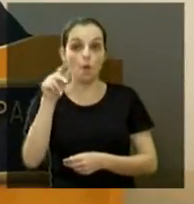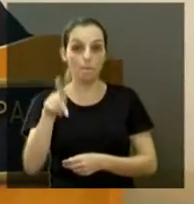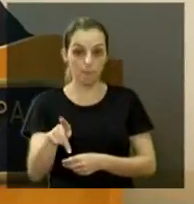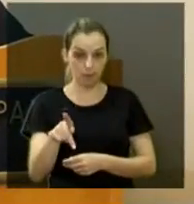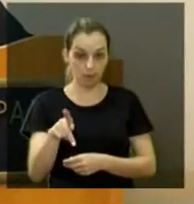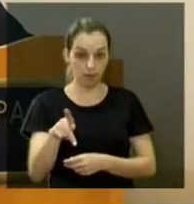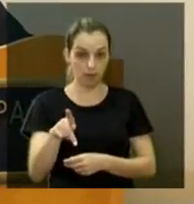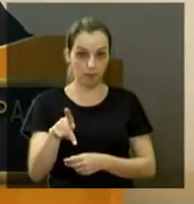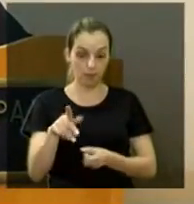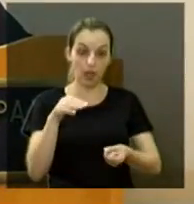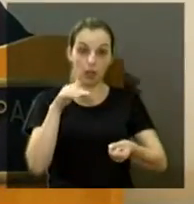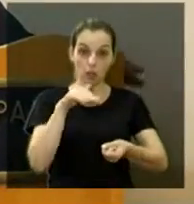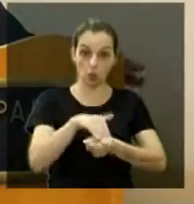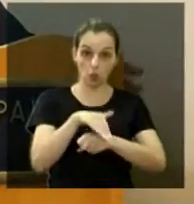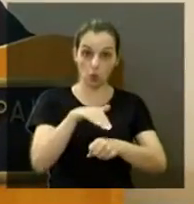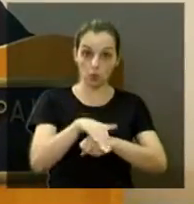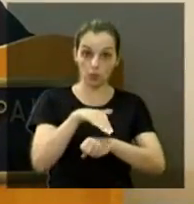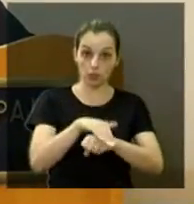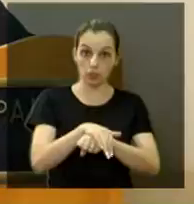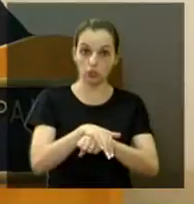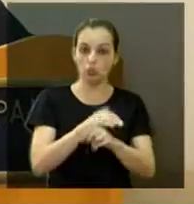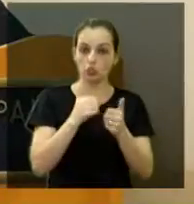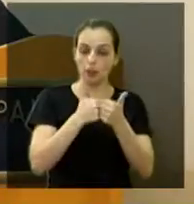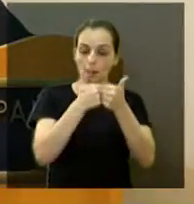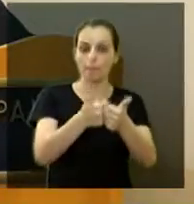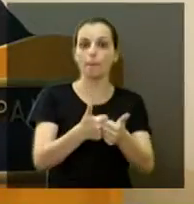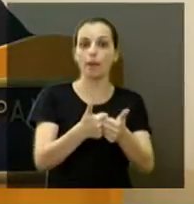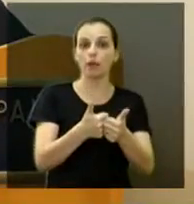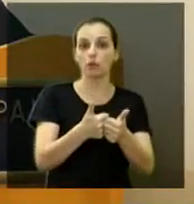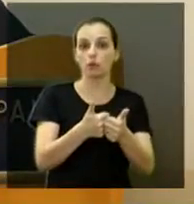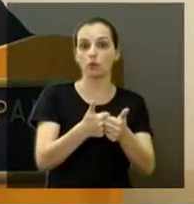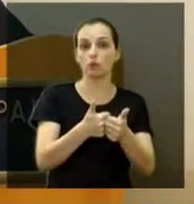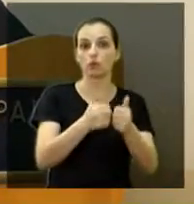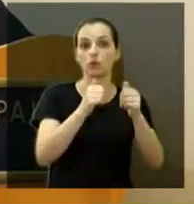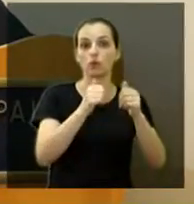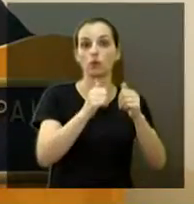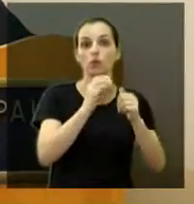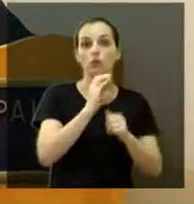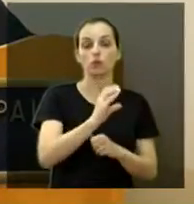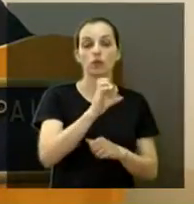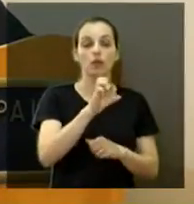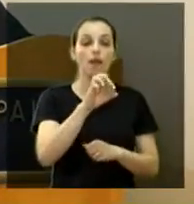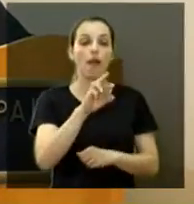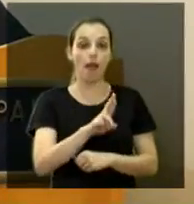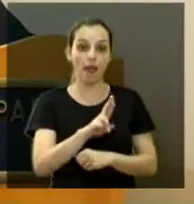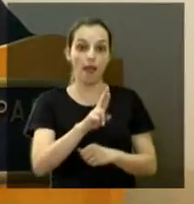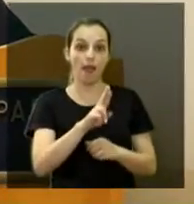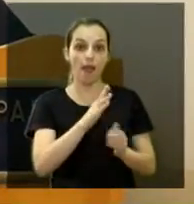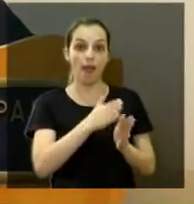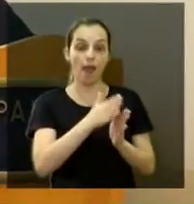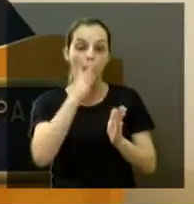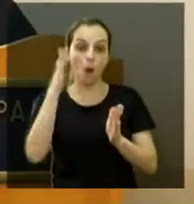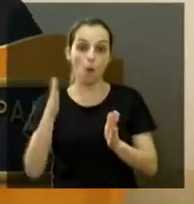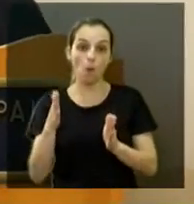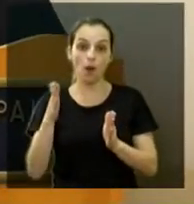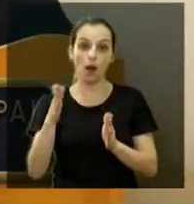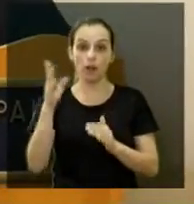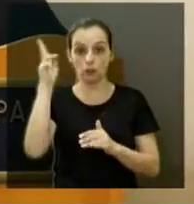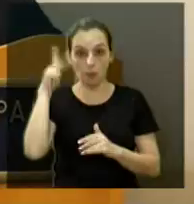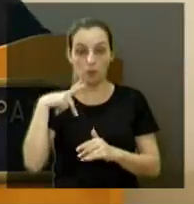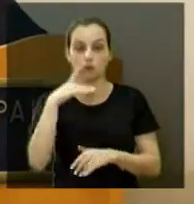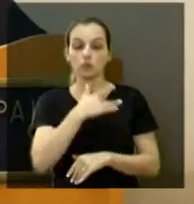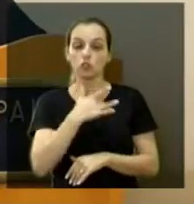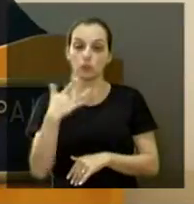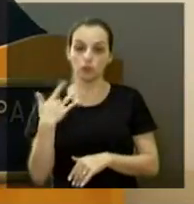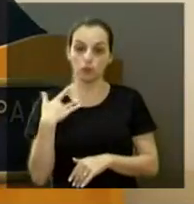horas, né? A localidade ali perto da creche, ao lado do posto de saúde. É